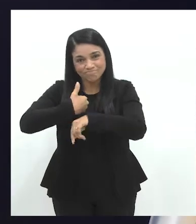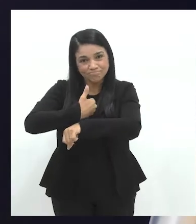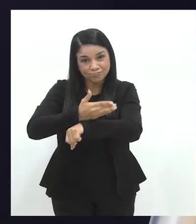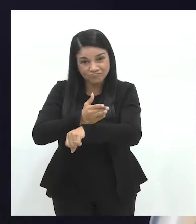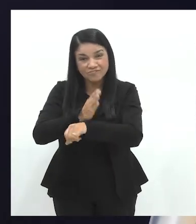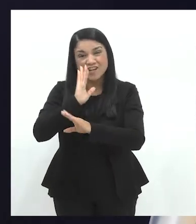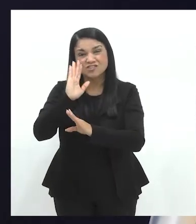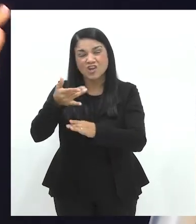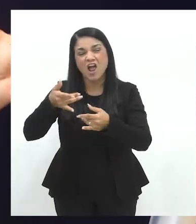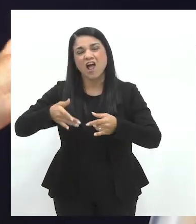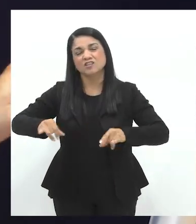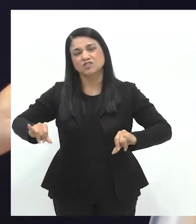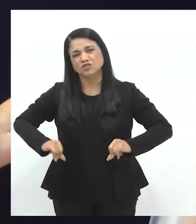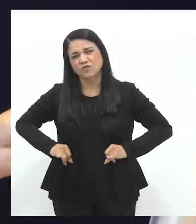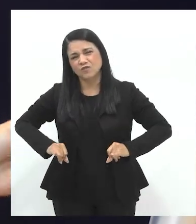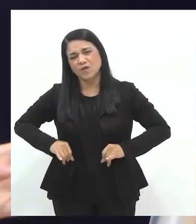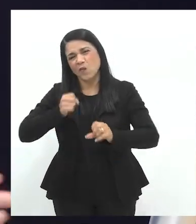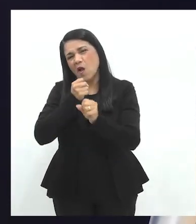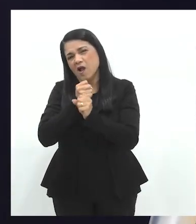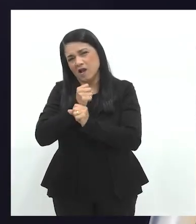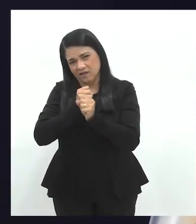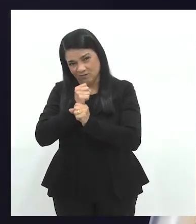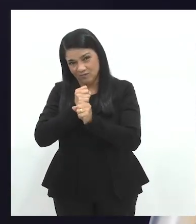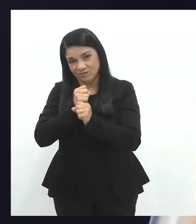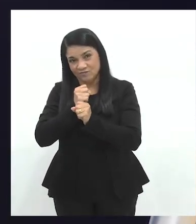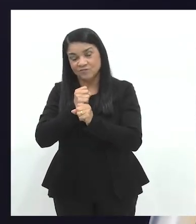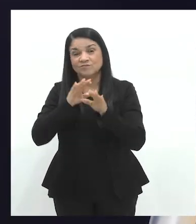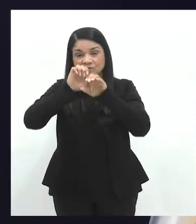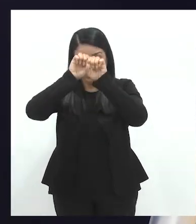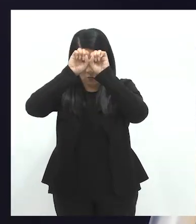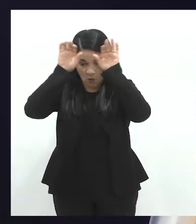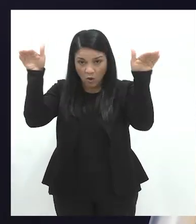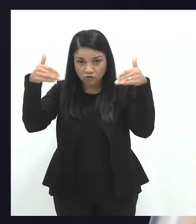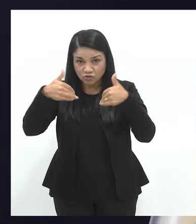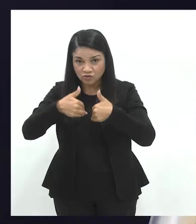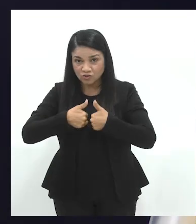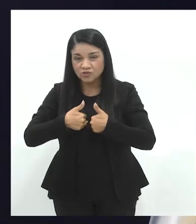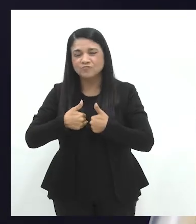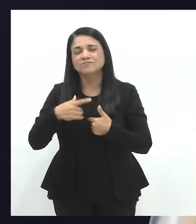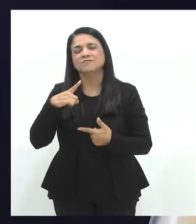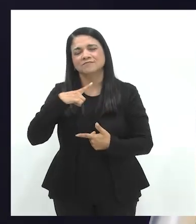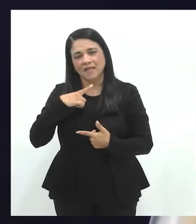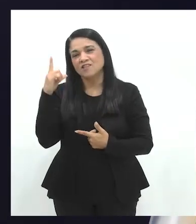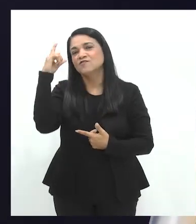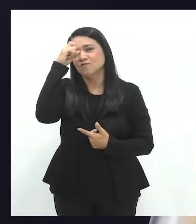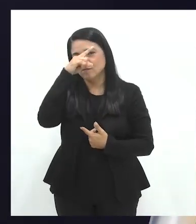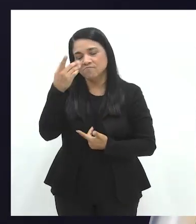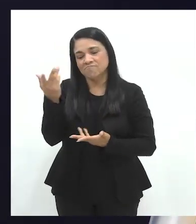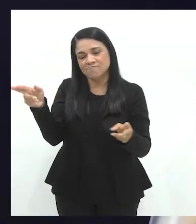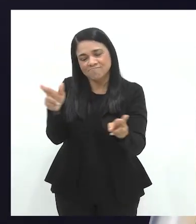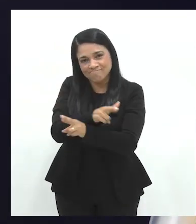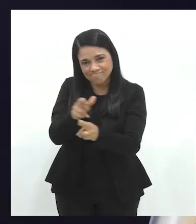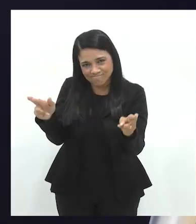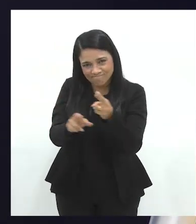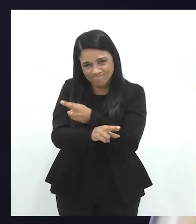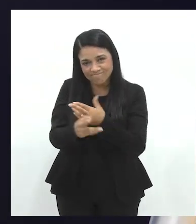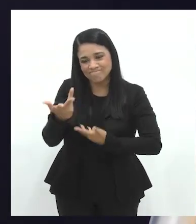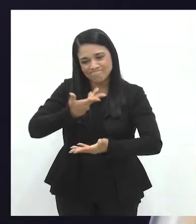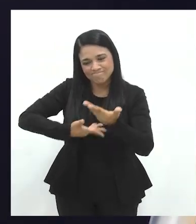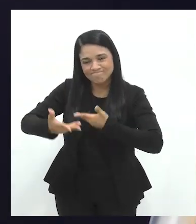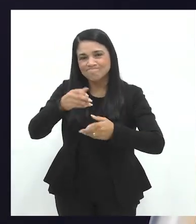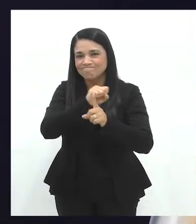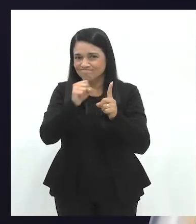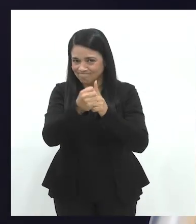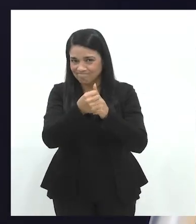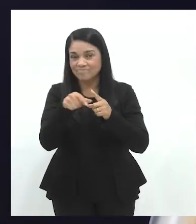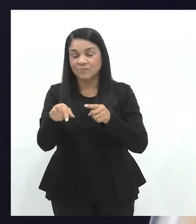ou seja, ela já vem sofrendo Nessa aí. paciente específica. Sim, e o autismo ele tem essa dificuldade de socialização. Então,